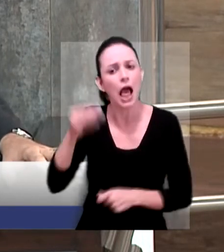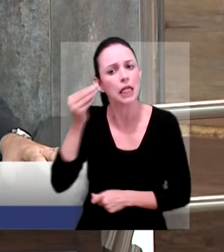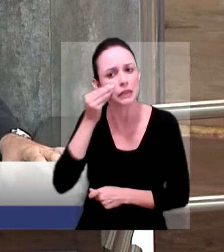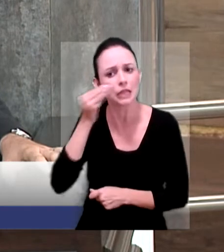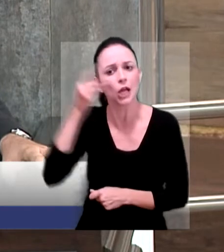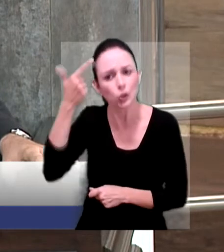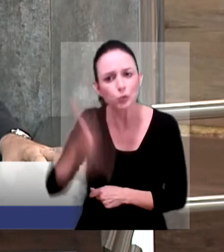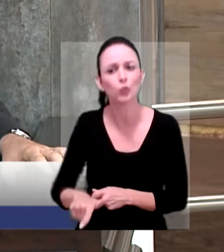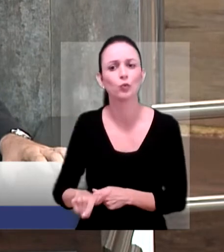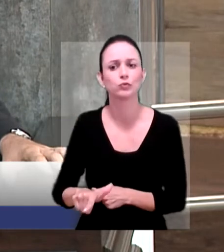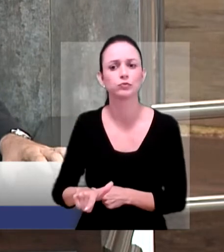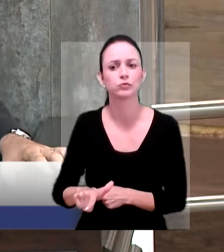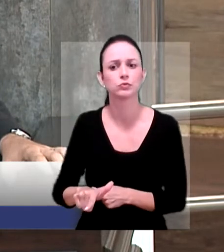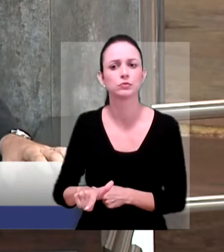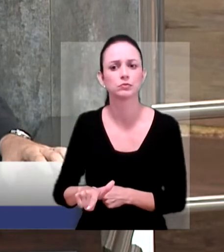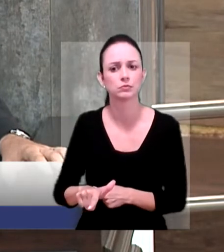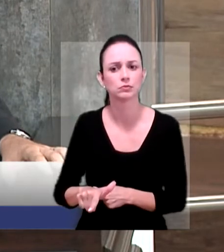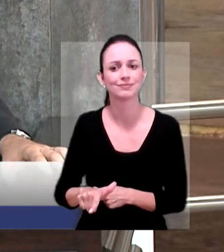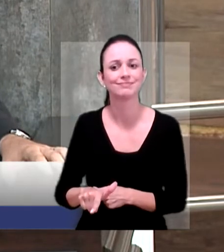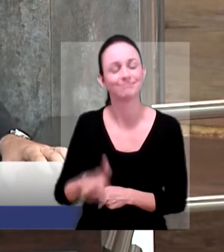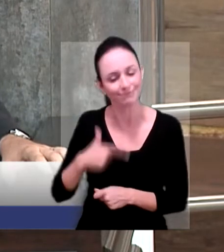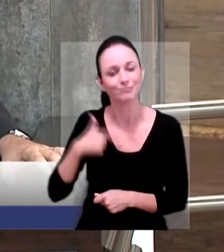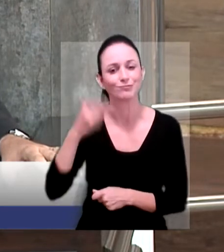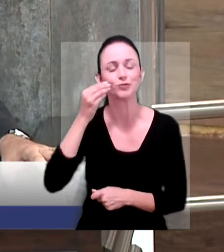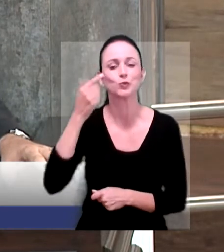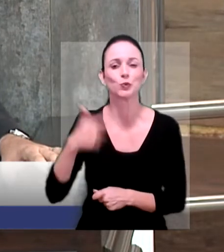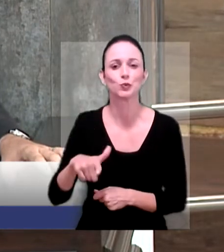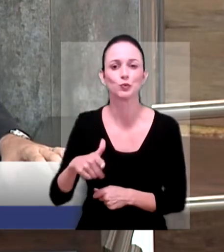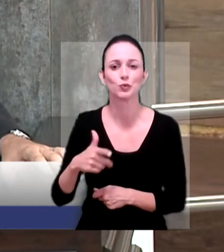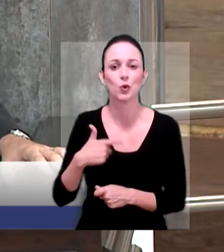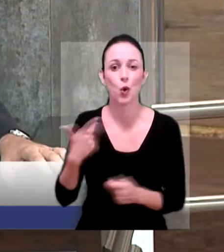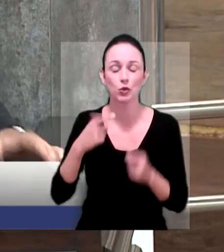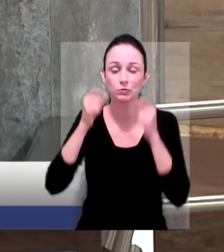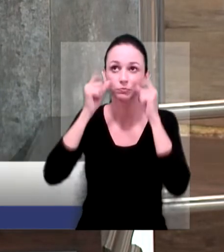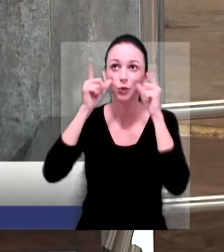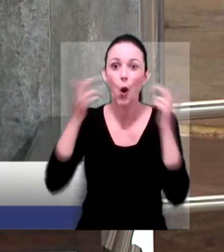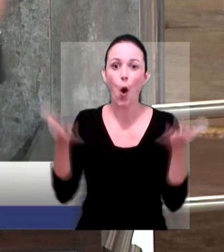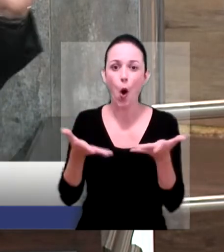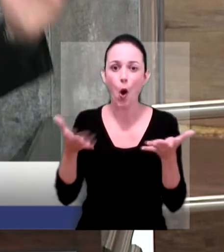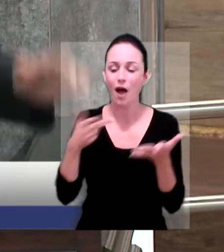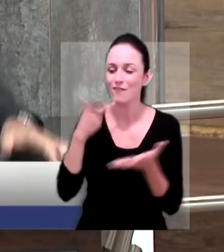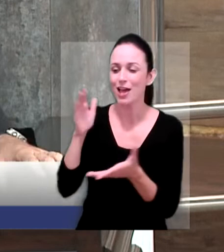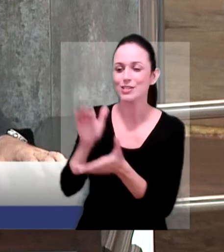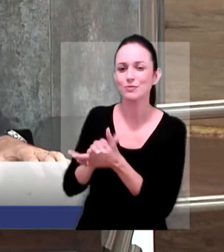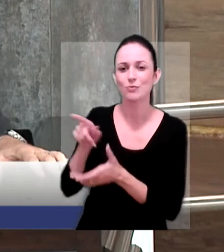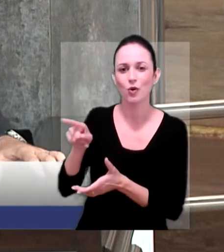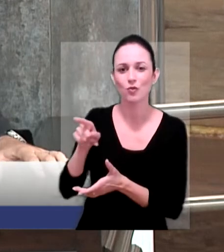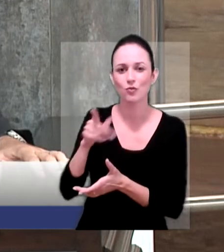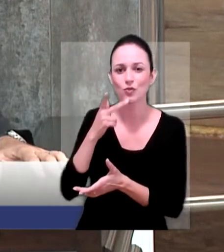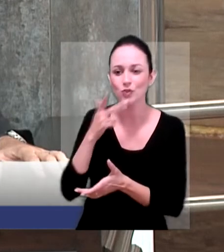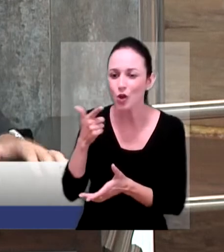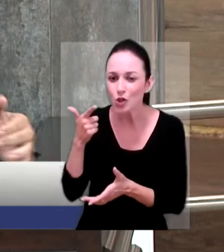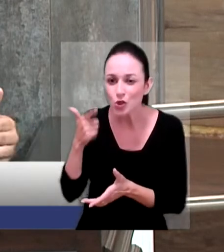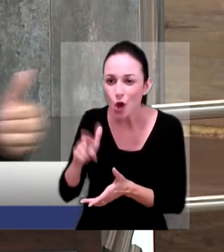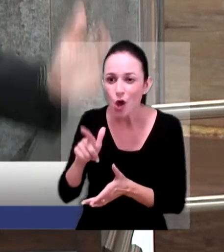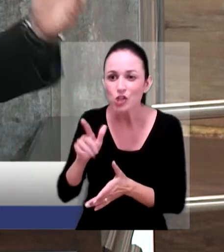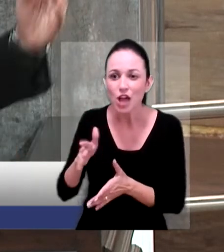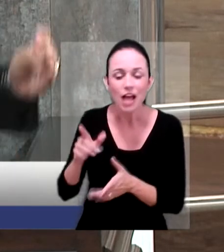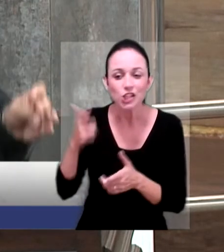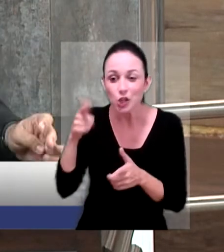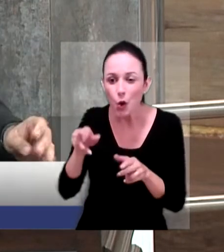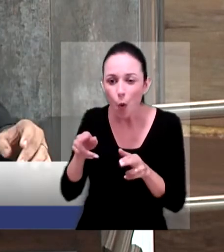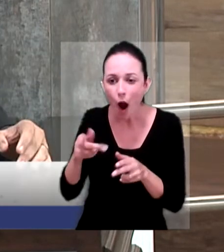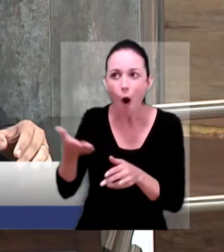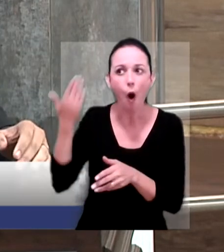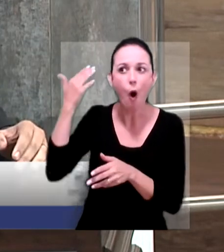uma vez. Ao acordá-los de manhã, eu falei para minha esposa, nada do que foi será de novo do jeito que já foi um dia. Porque ao fim